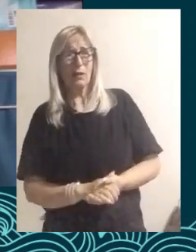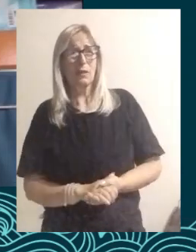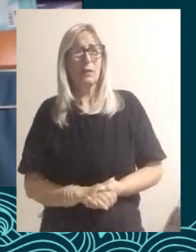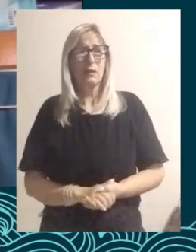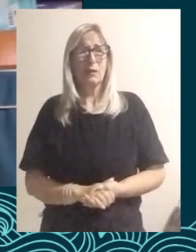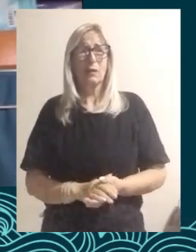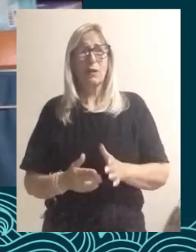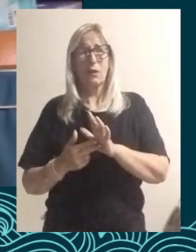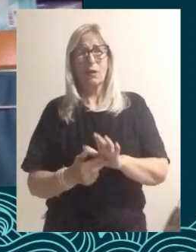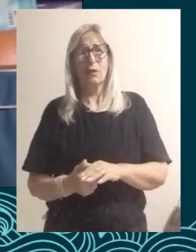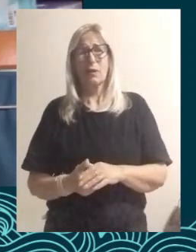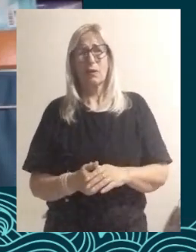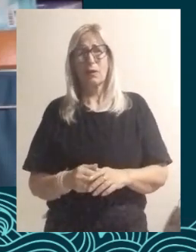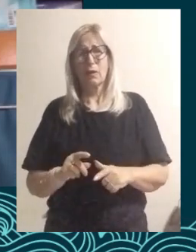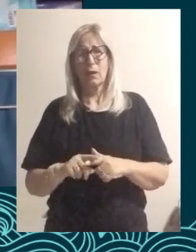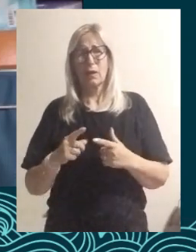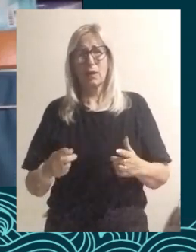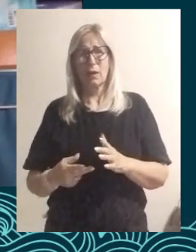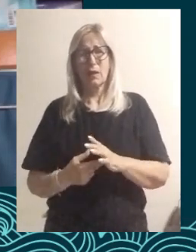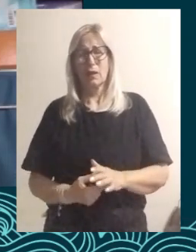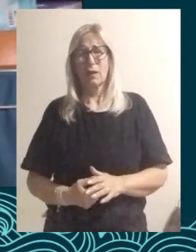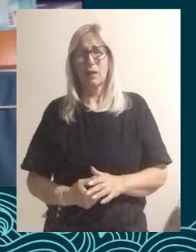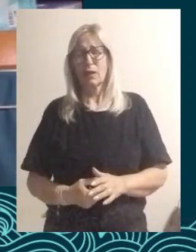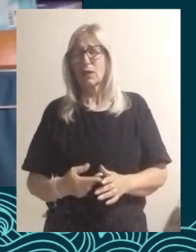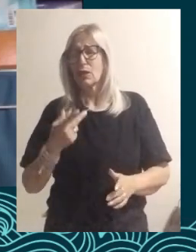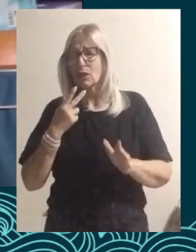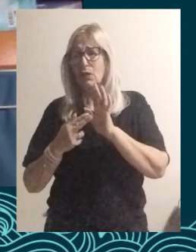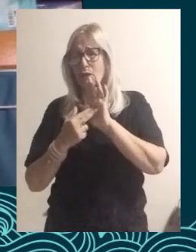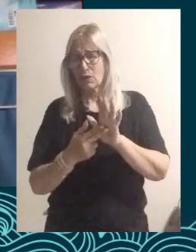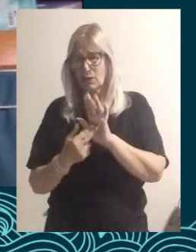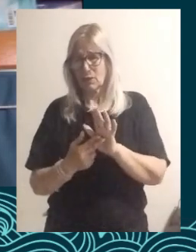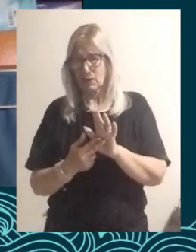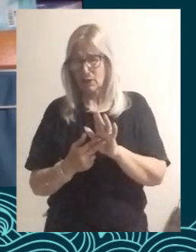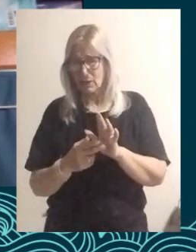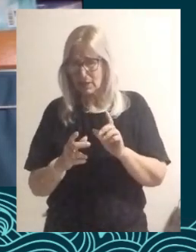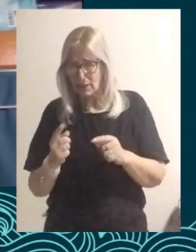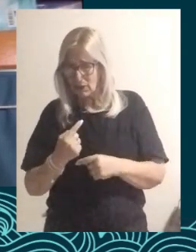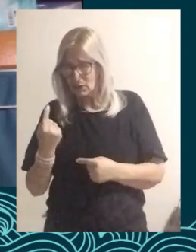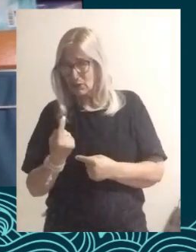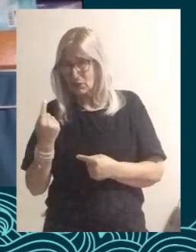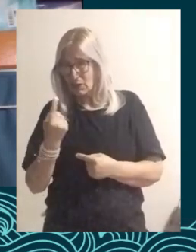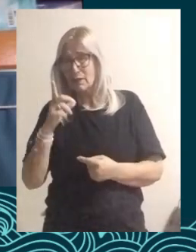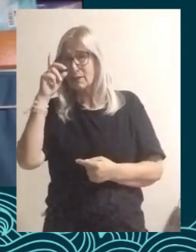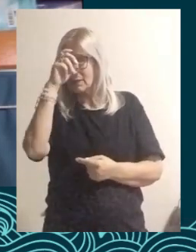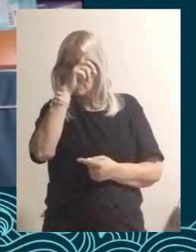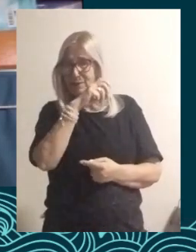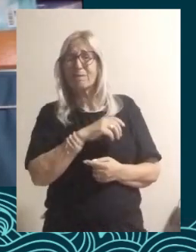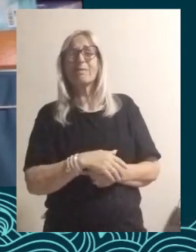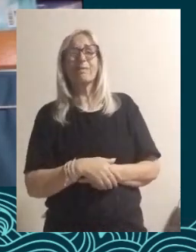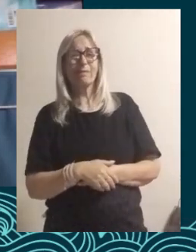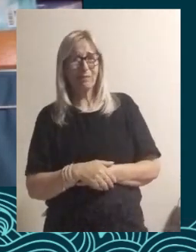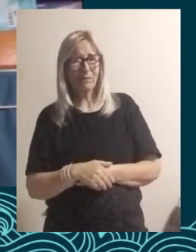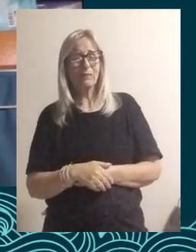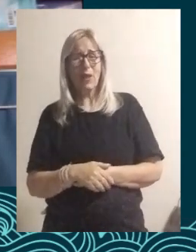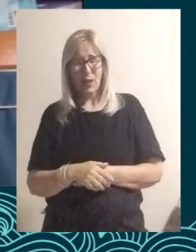ou do que eu falo. E isso foi até fácil descobrir isso estando isolada. Eu acho que é